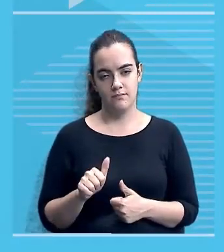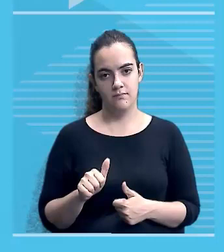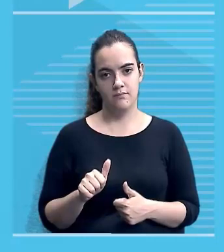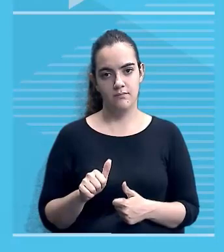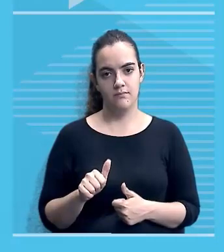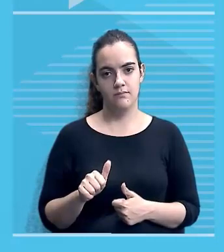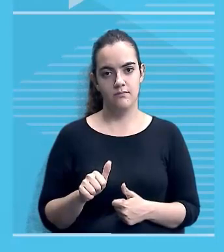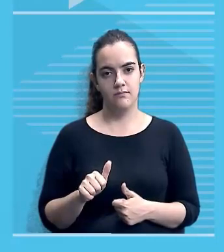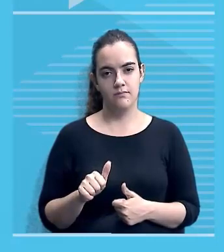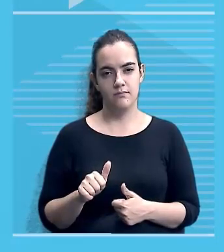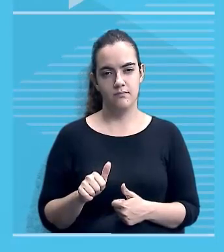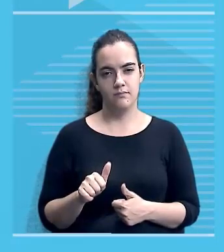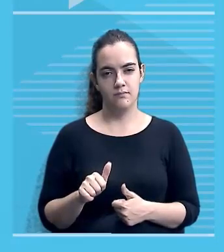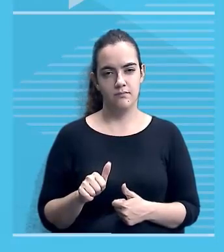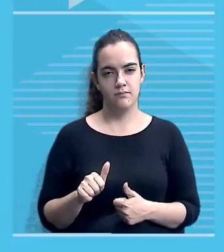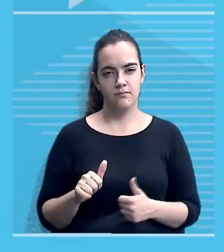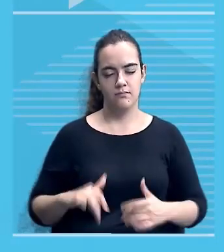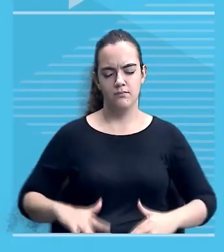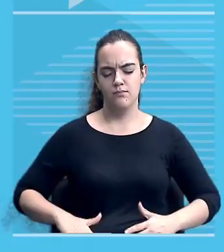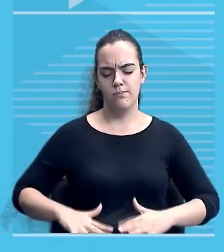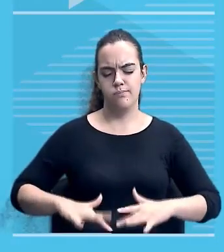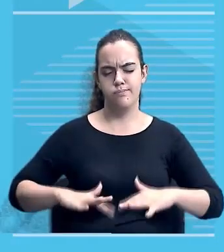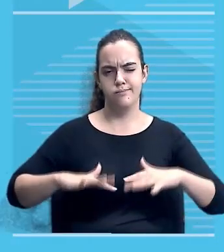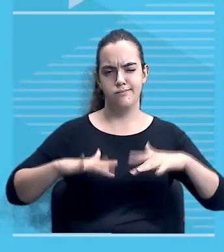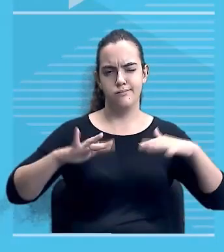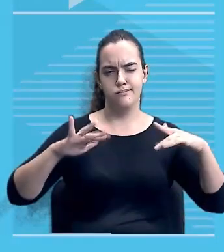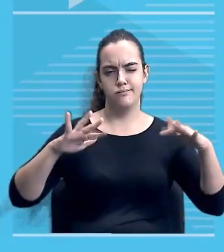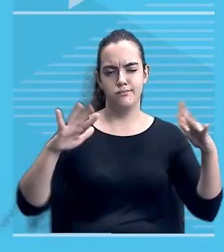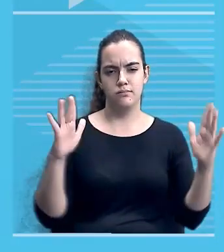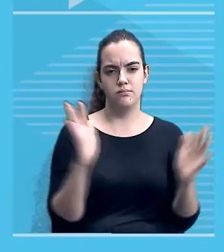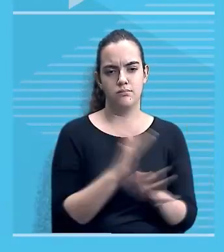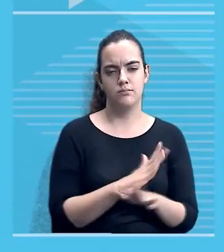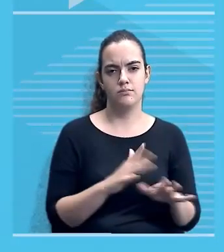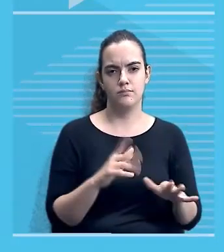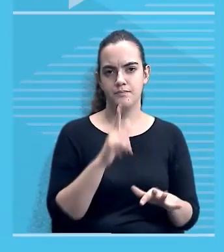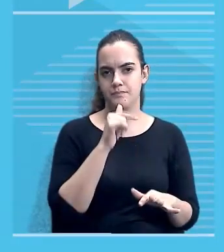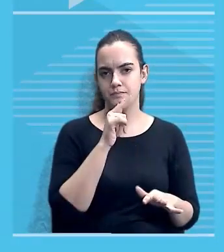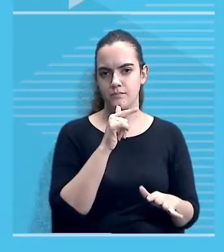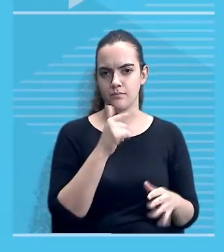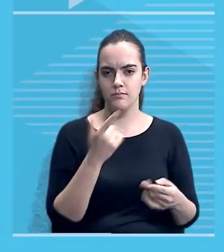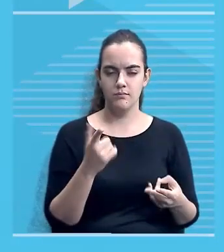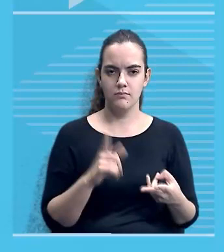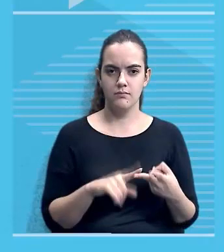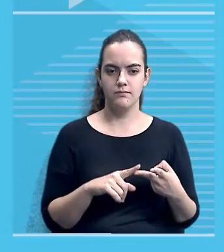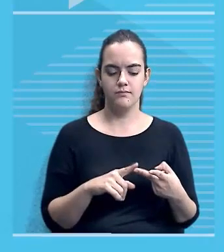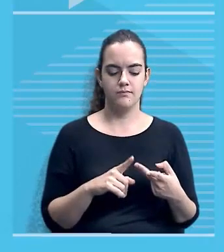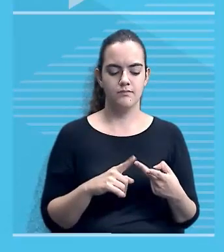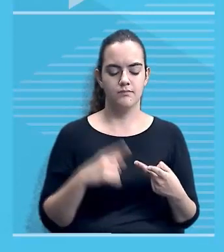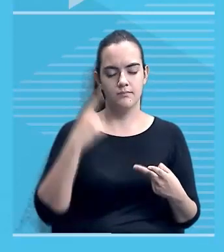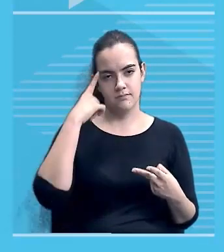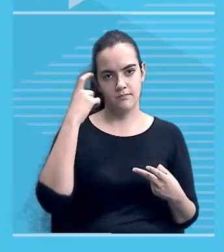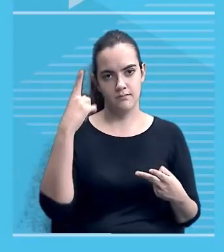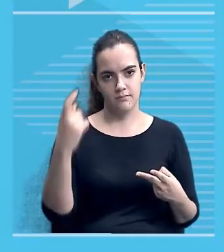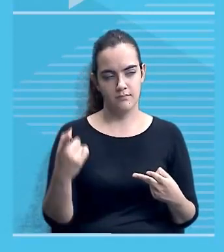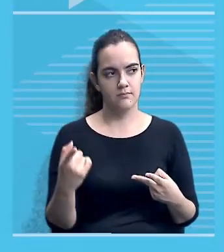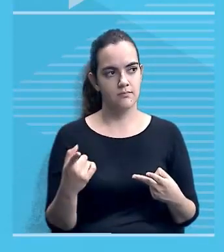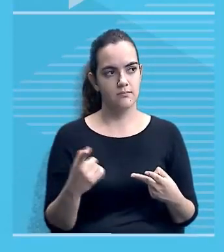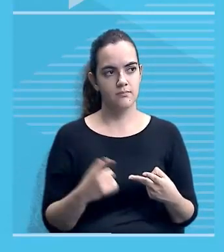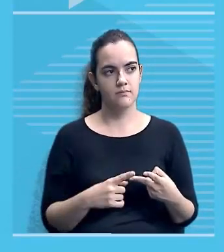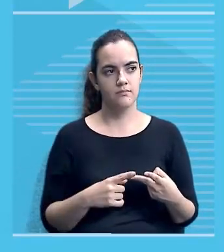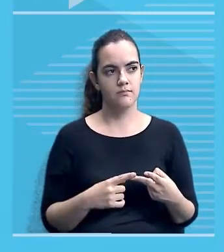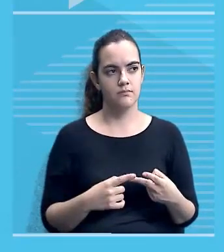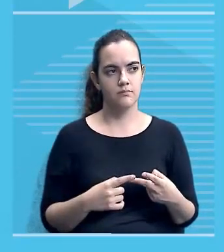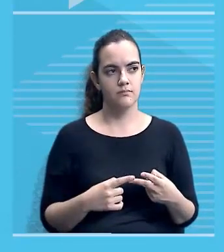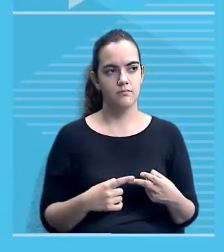enchentes urbanas violência urbana ilha de calor letra B ilha